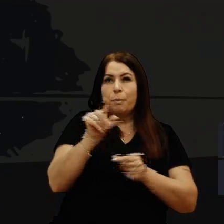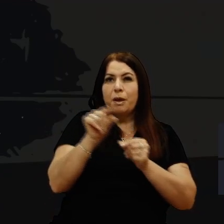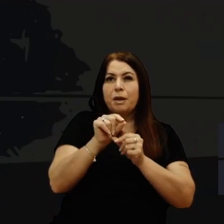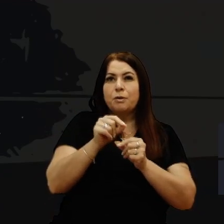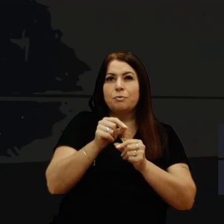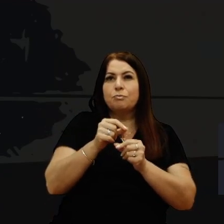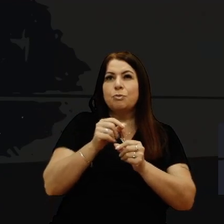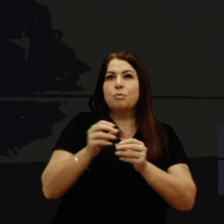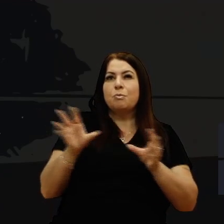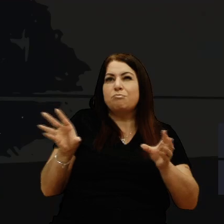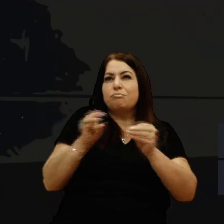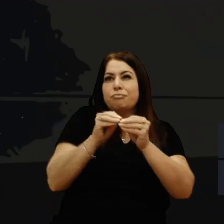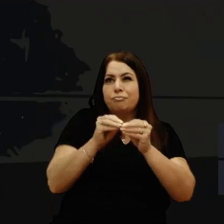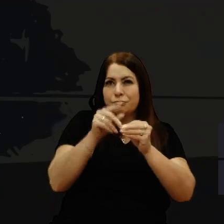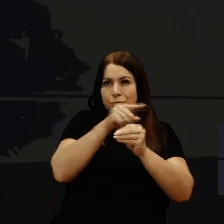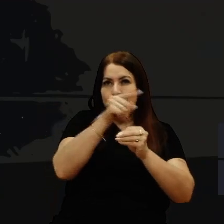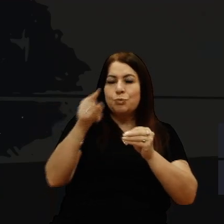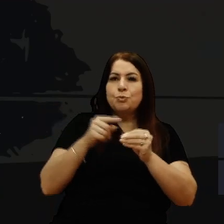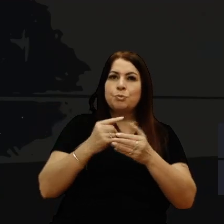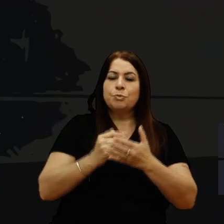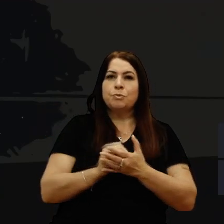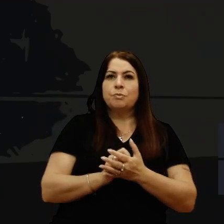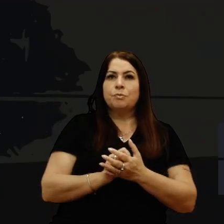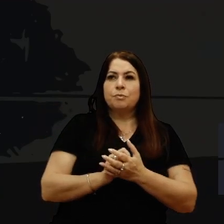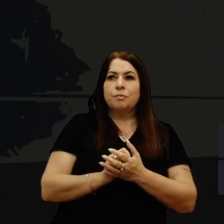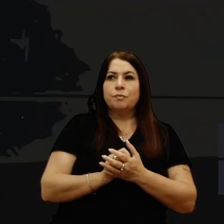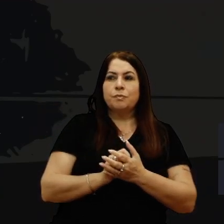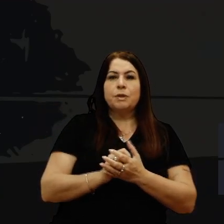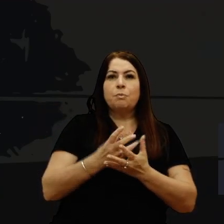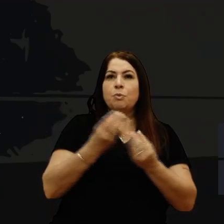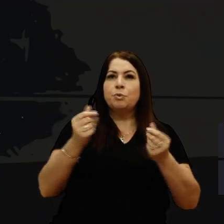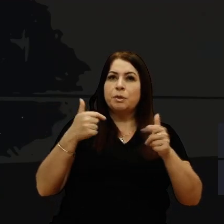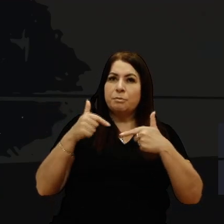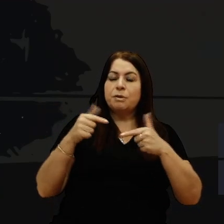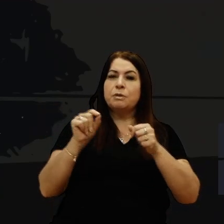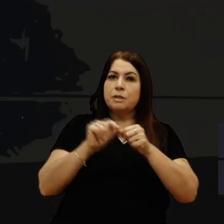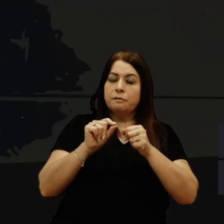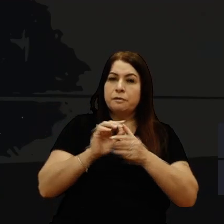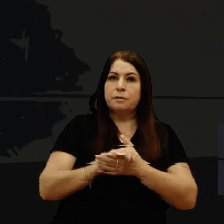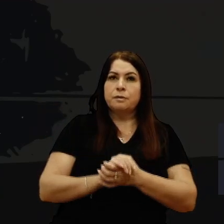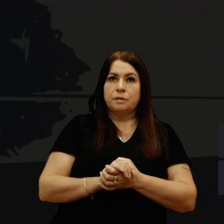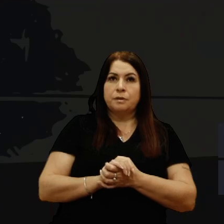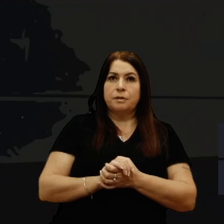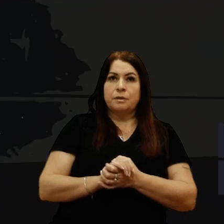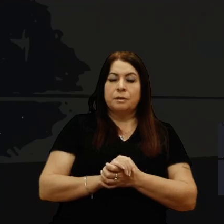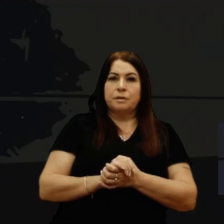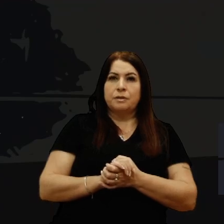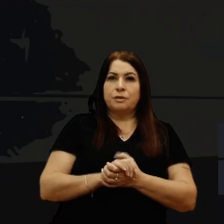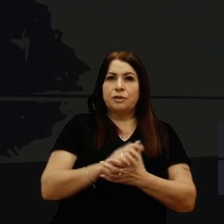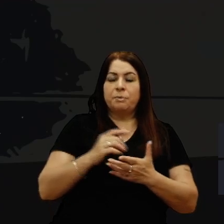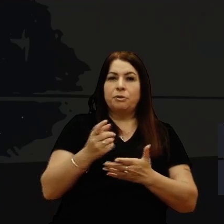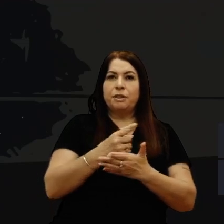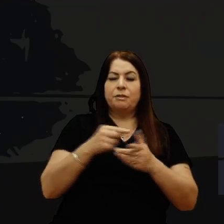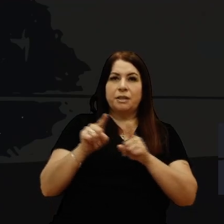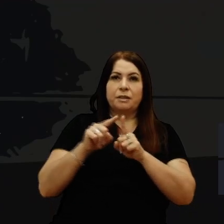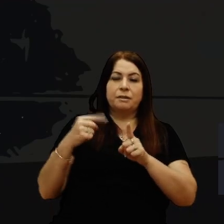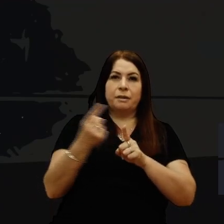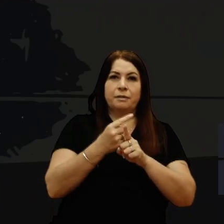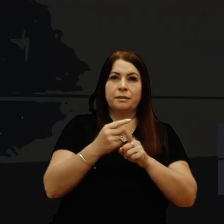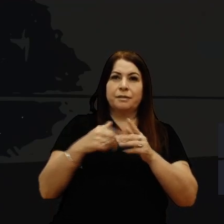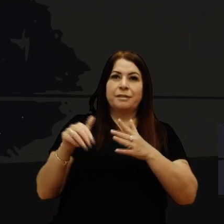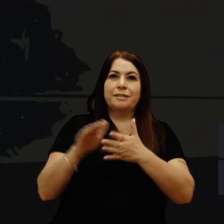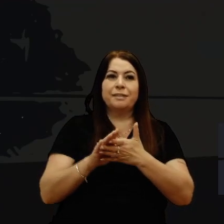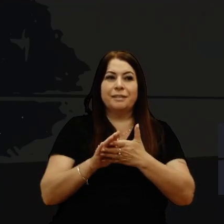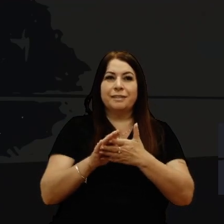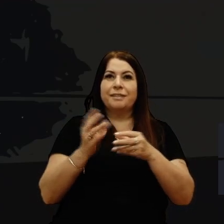relato, um pequeno resumo, né, de tantos trabalhos que a gente fez. Os colegas vereadores aqui, os pares bem sabem, a